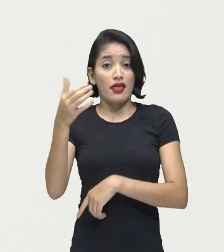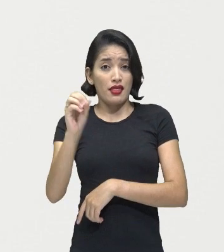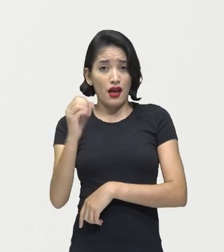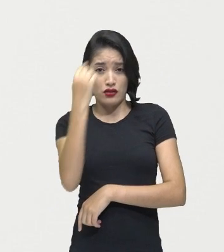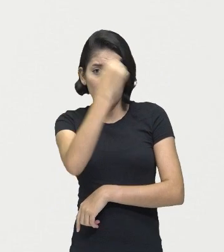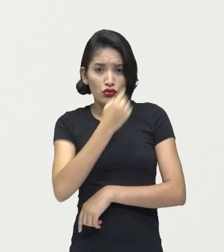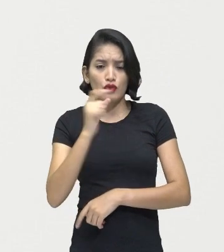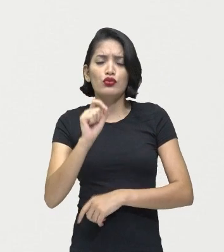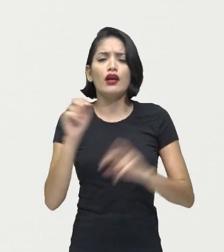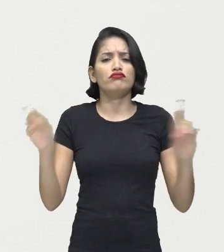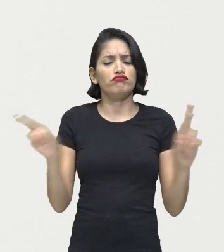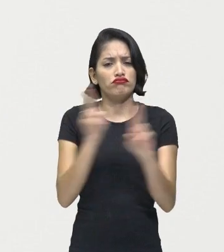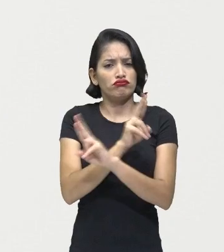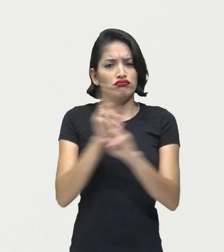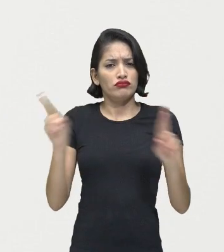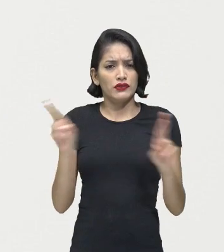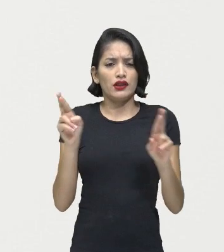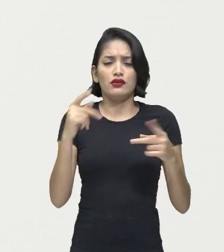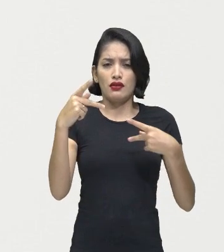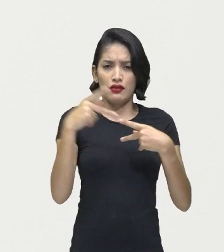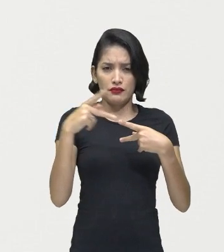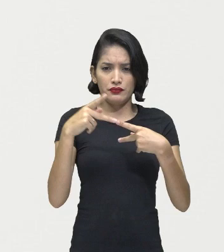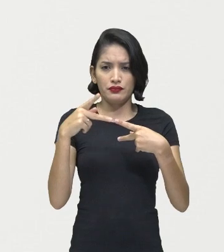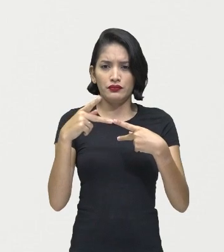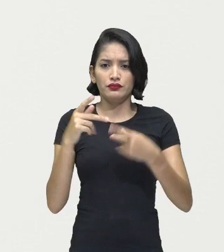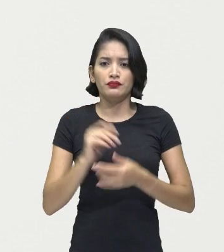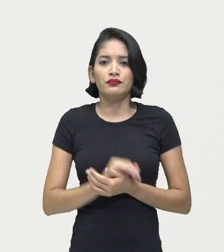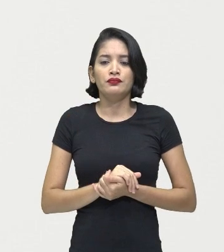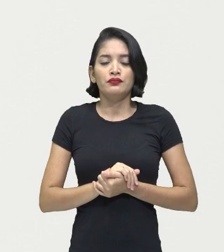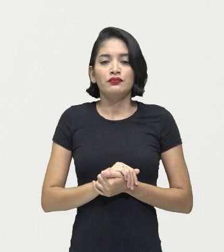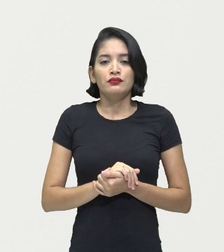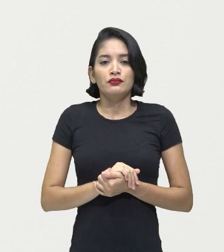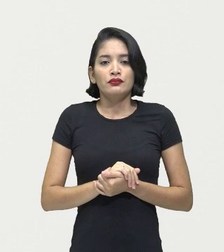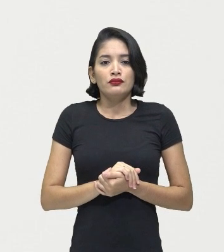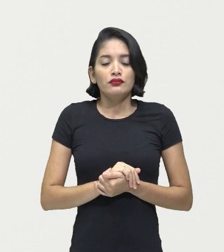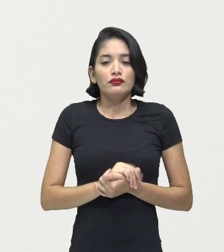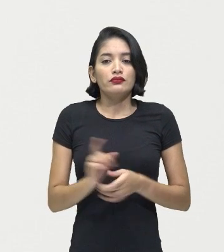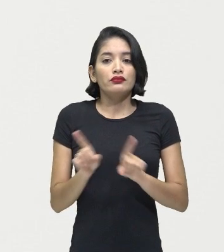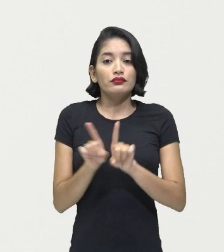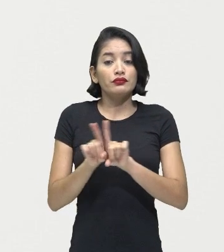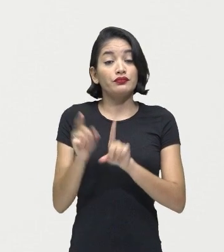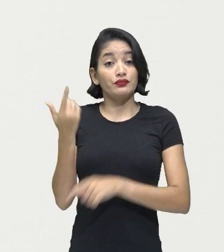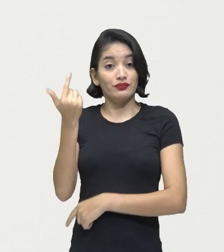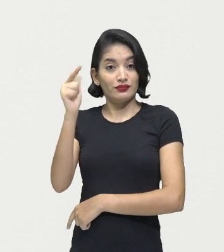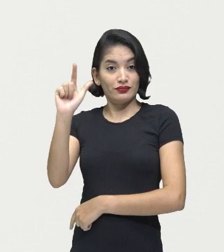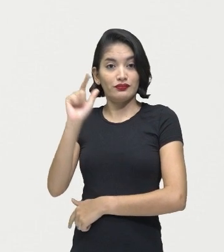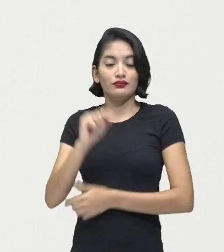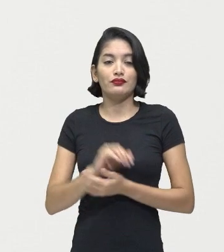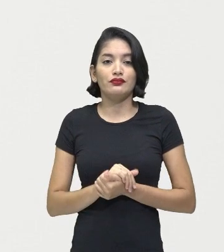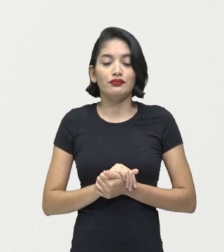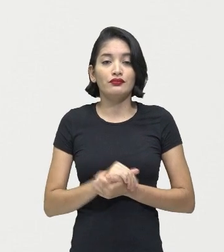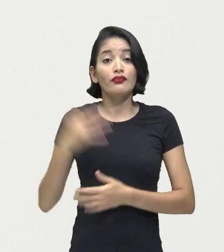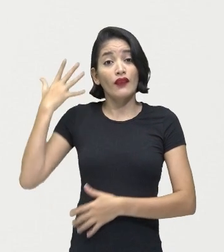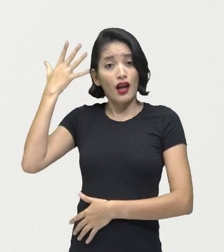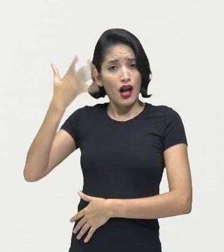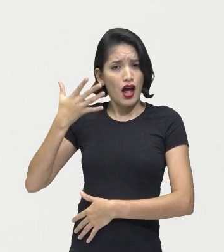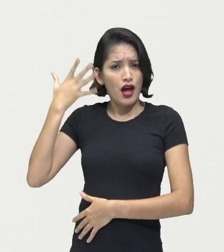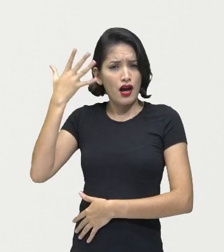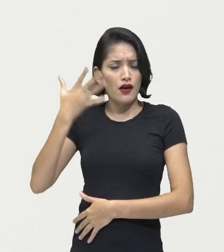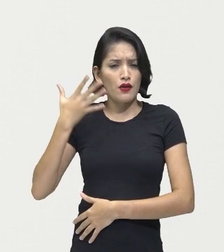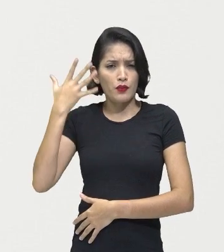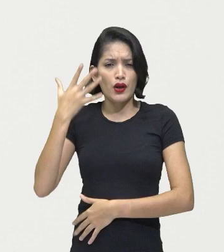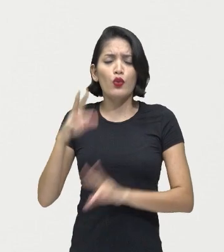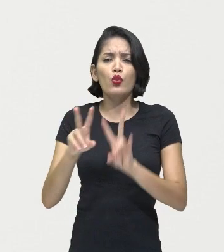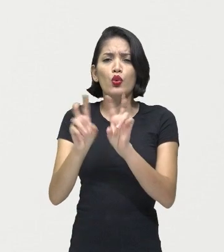relacionado aí a essa preposição. E nós temos mais outras, vamos ver aqui, ó. A palestra